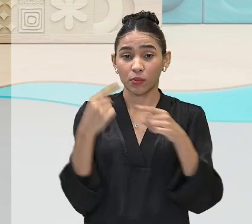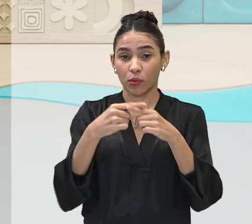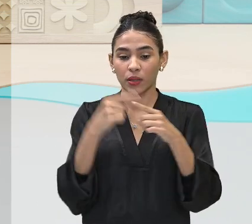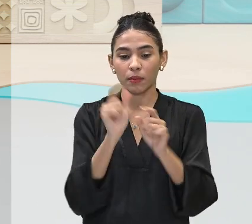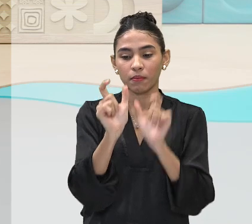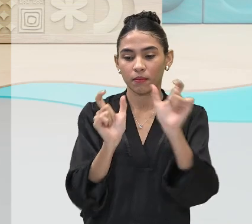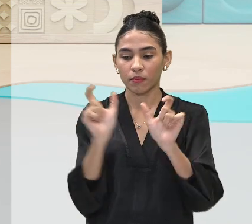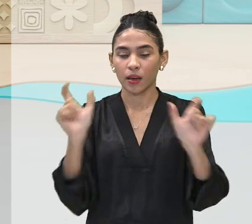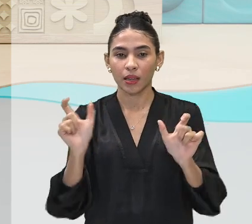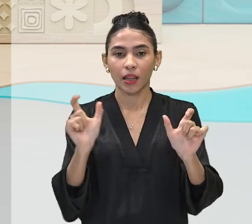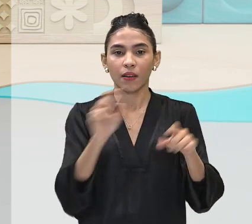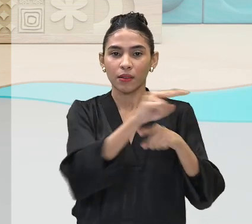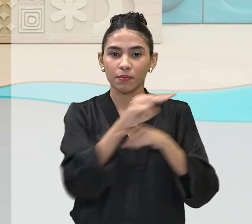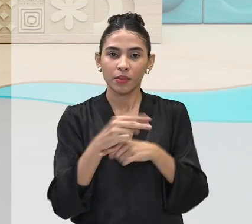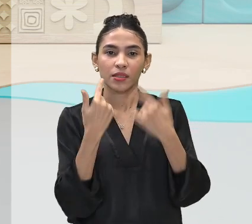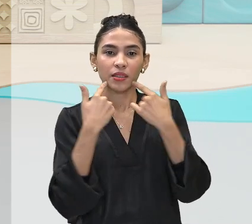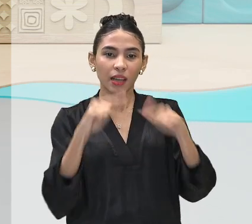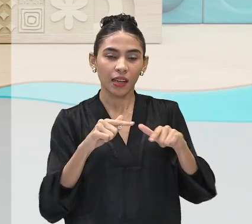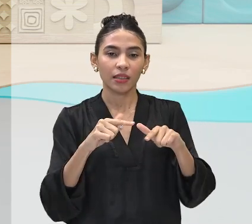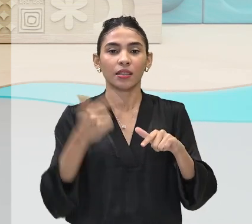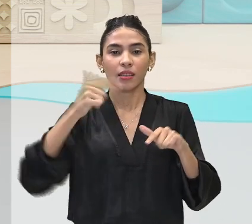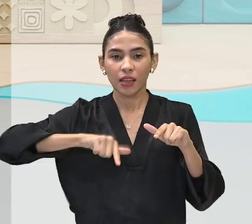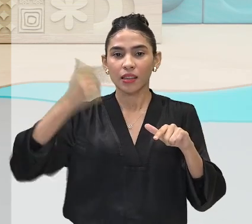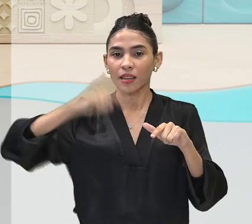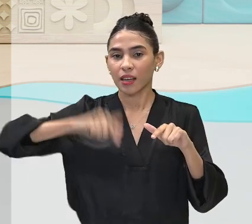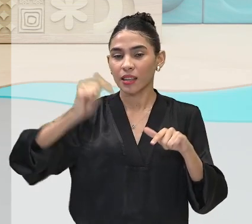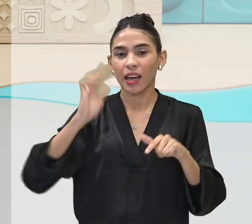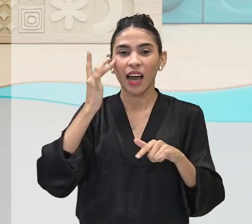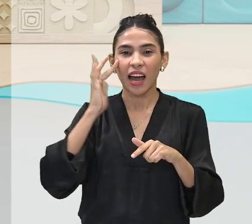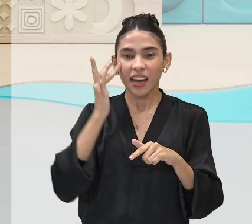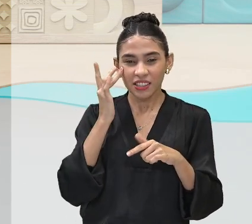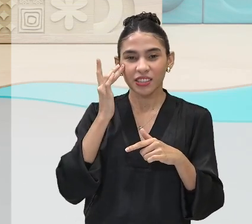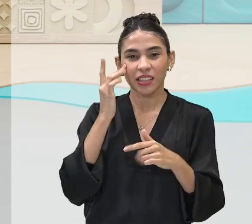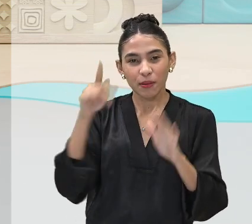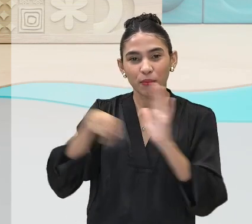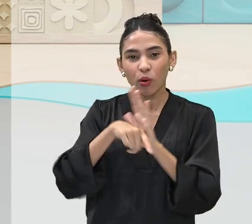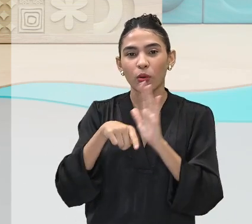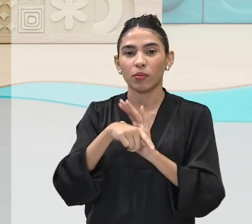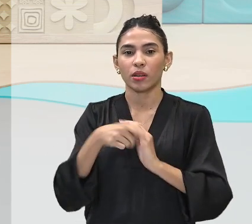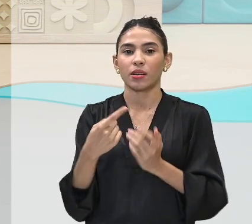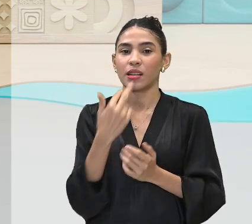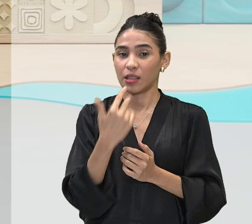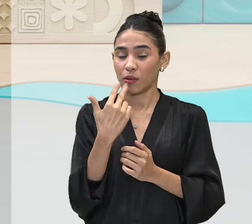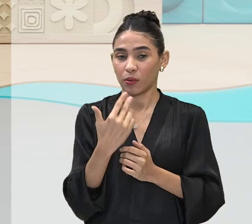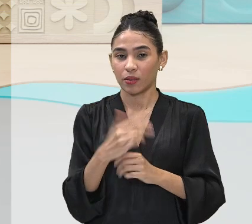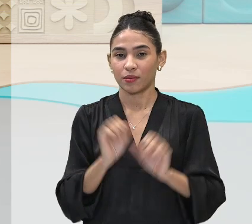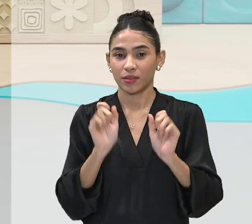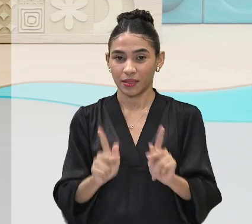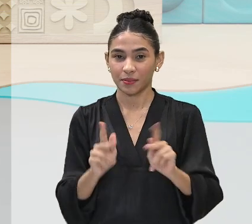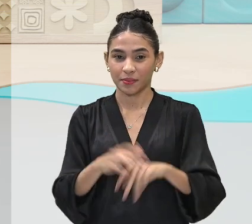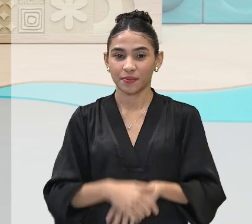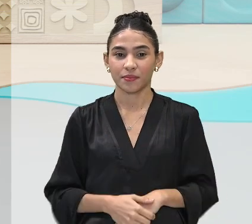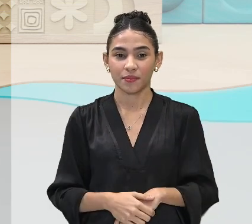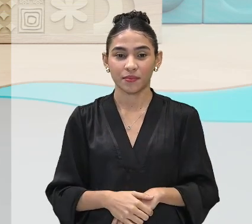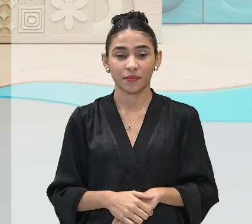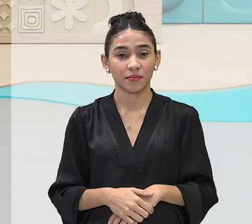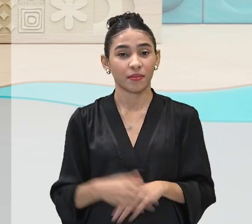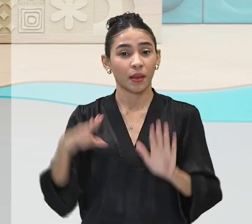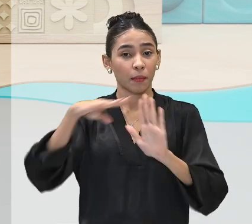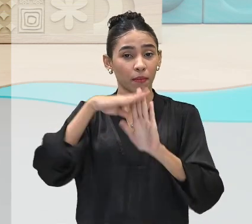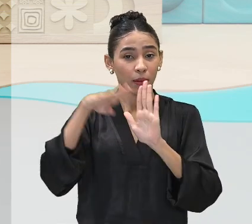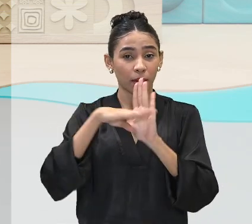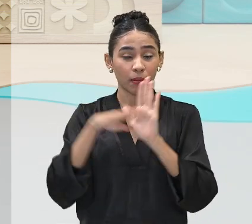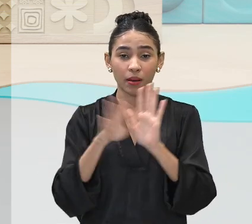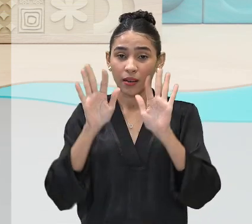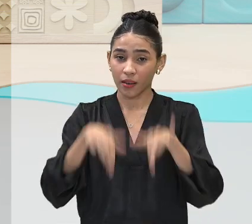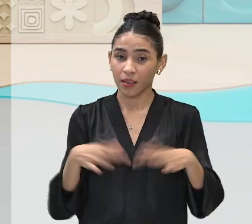vão sendo incorporadas tantas vezes que a gente acha que já faz parte da nossa língua, certo? Como não há mais nada a ser